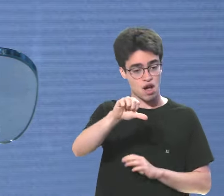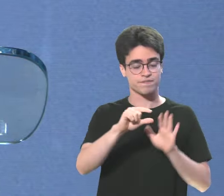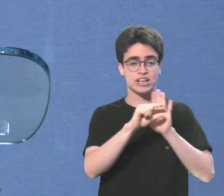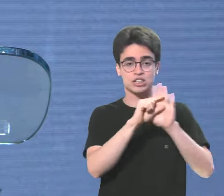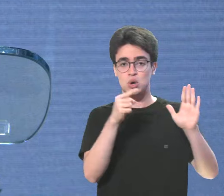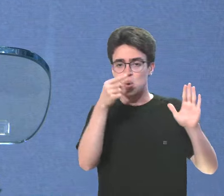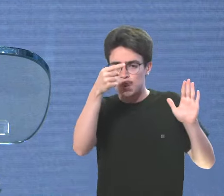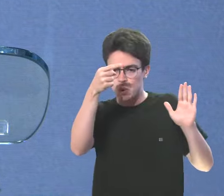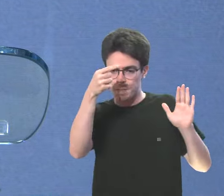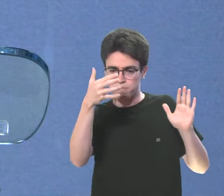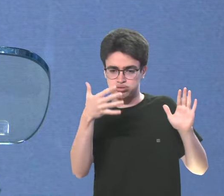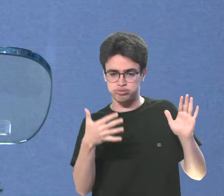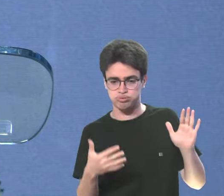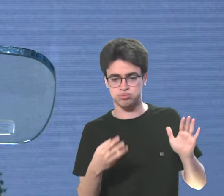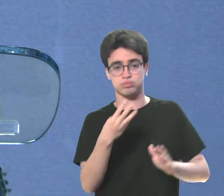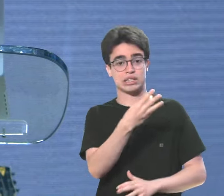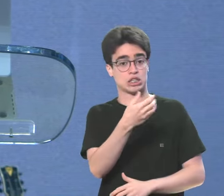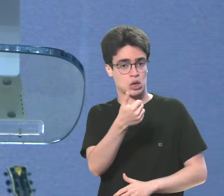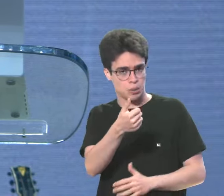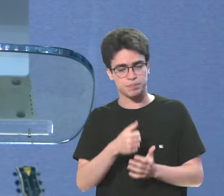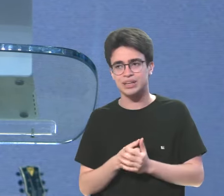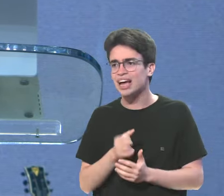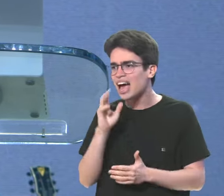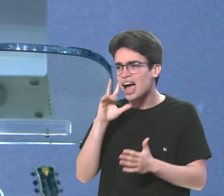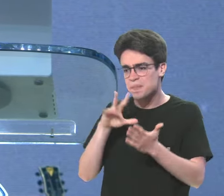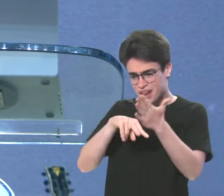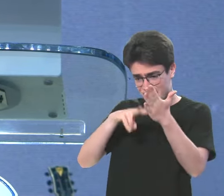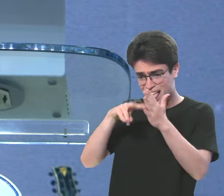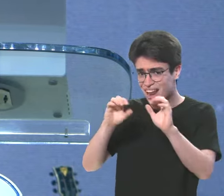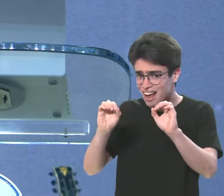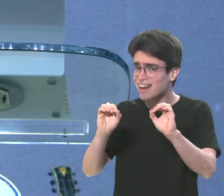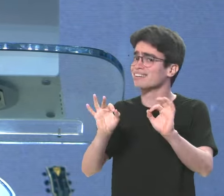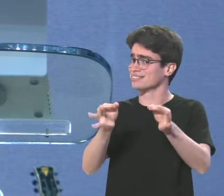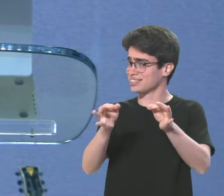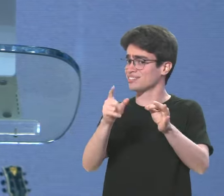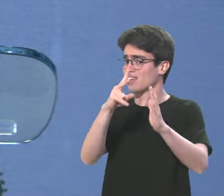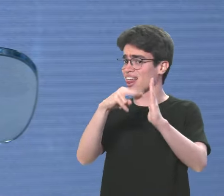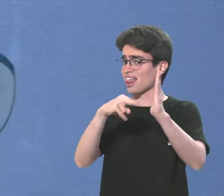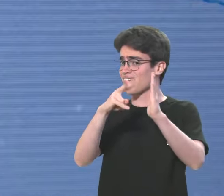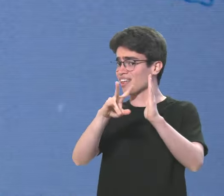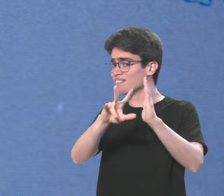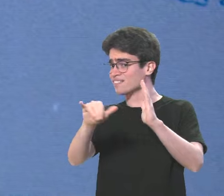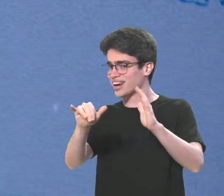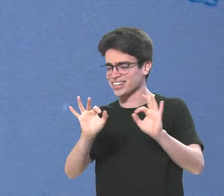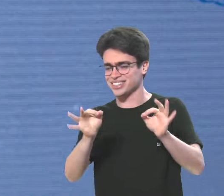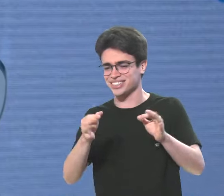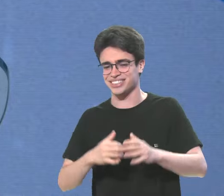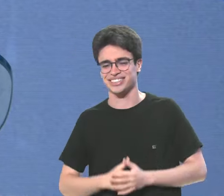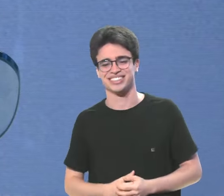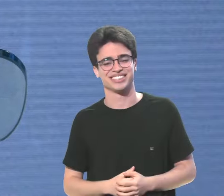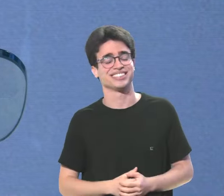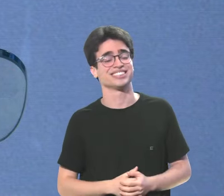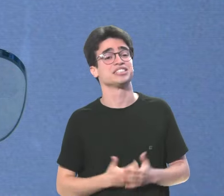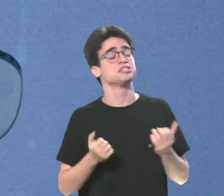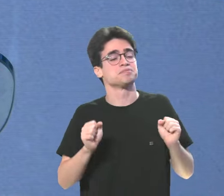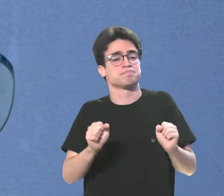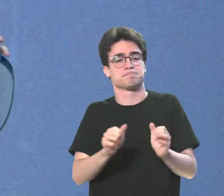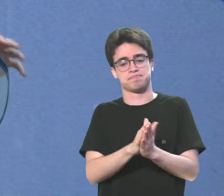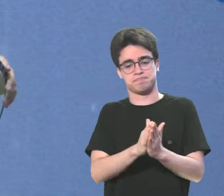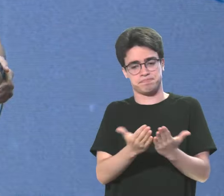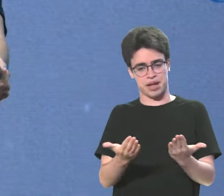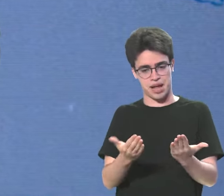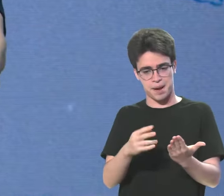31 então se você não leu a Bíblia hoje pode ter certeza que você vai lê-la tá então abre